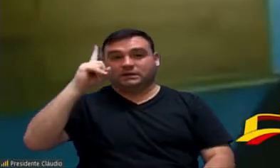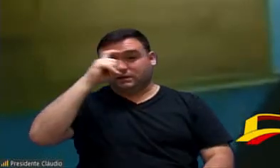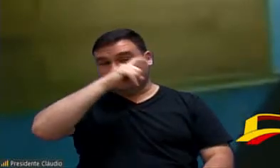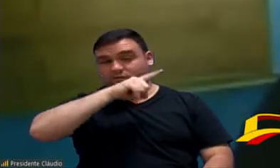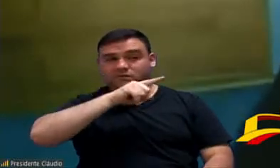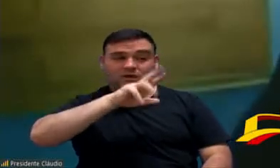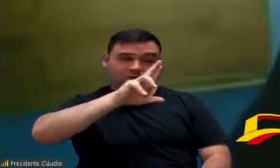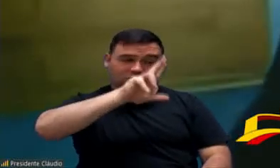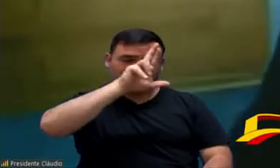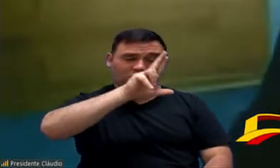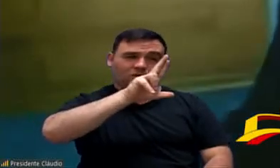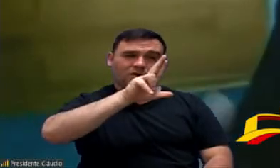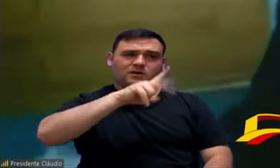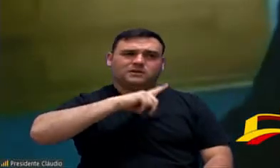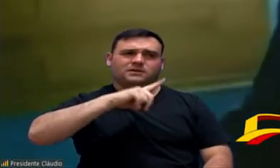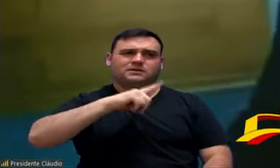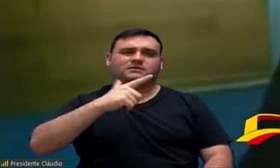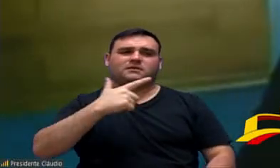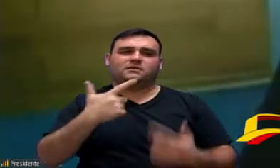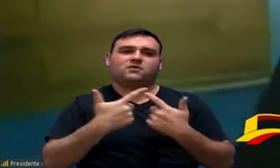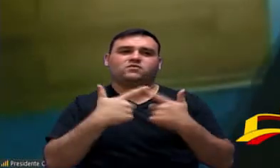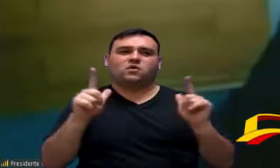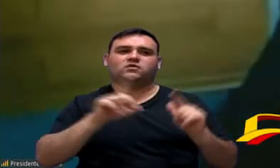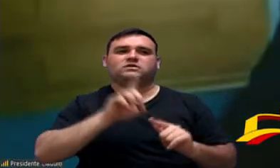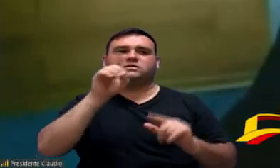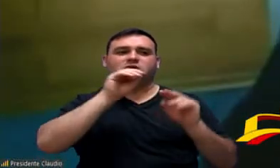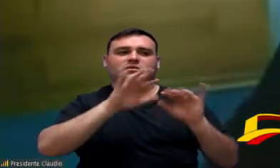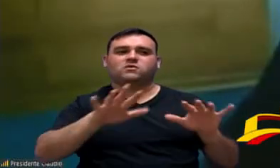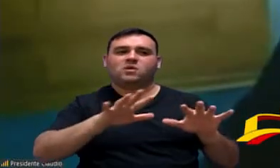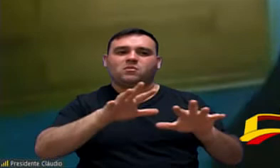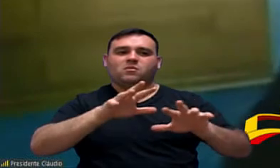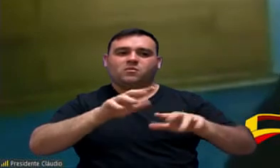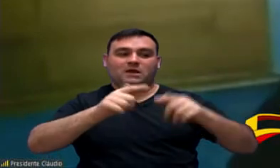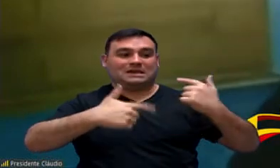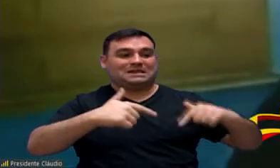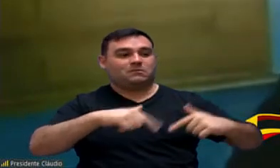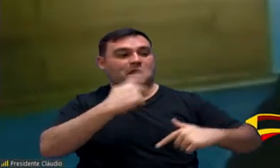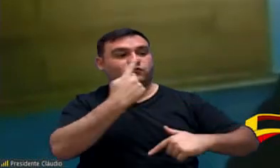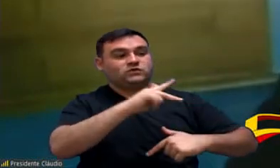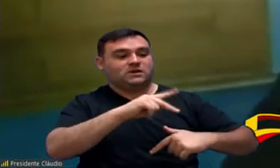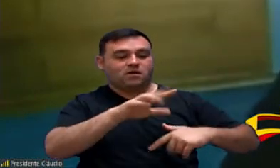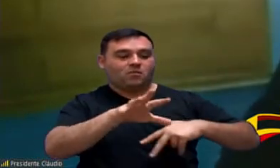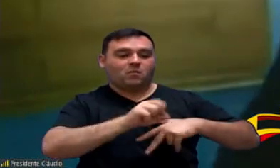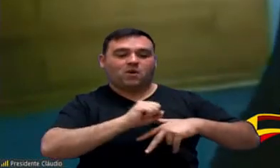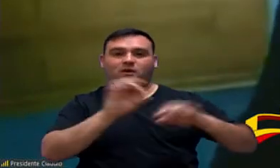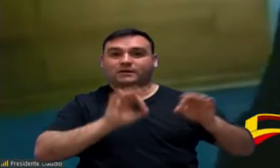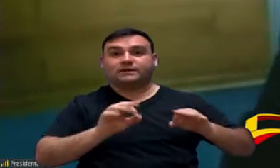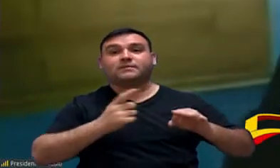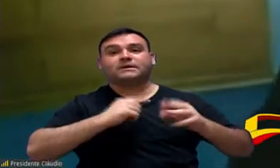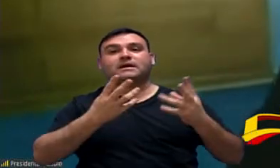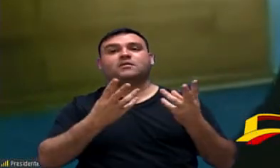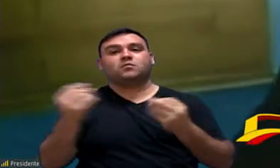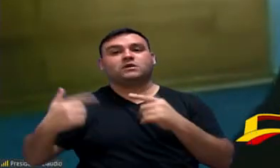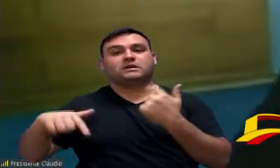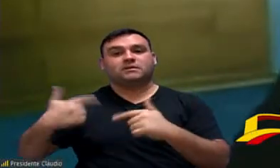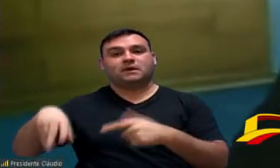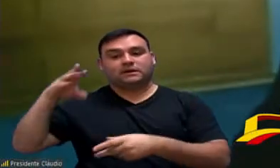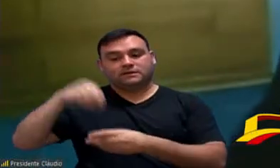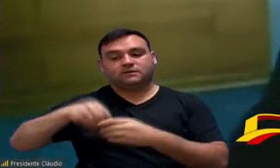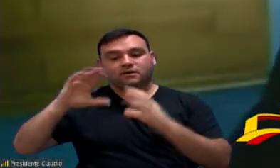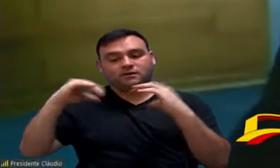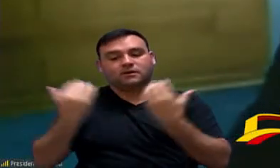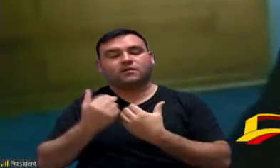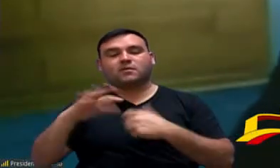Excelência. Teve a sorte, Deus abençoou, que não tem nenhum funcionário seu com Covid, mas nós temos aí vários funcionários com